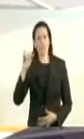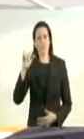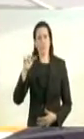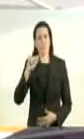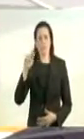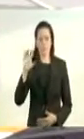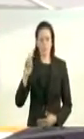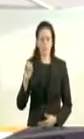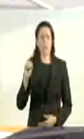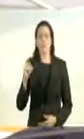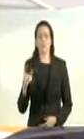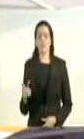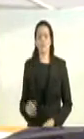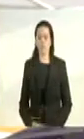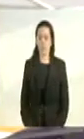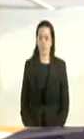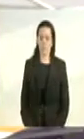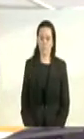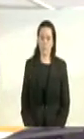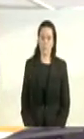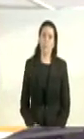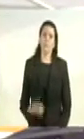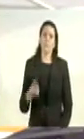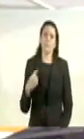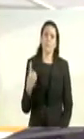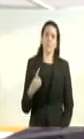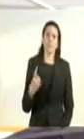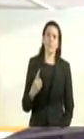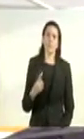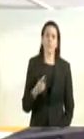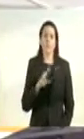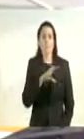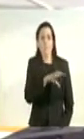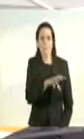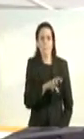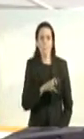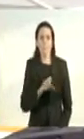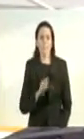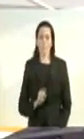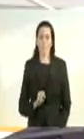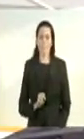vamos buscar uma